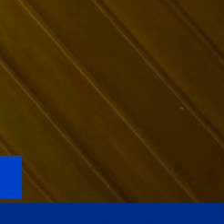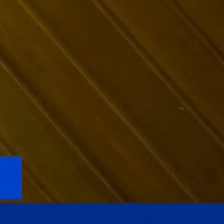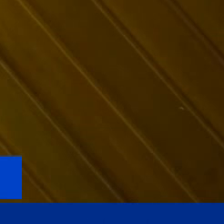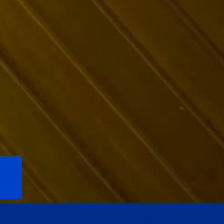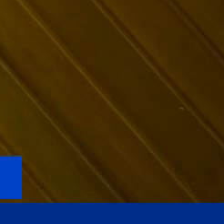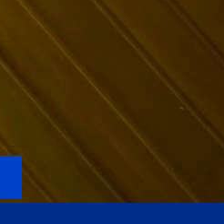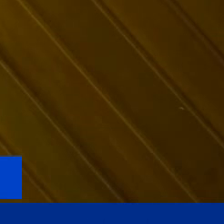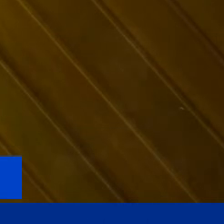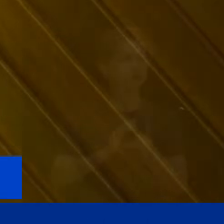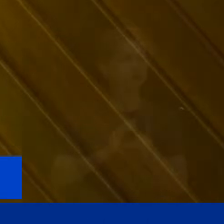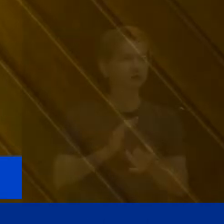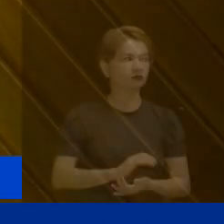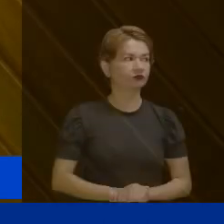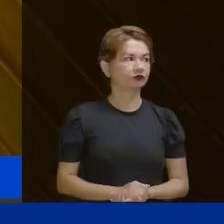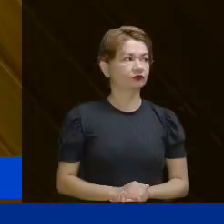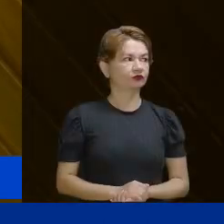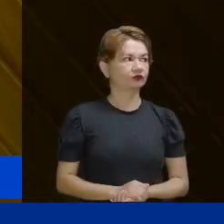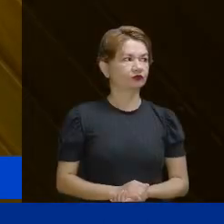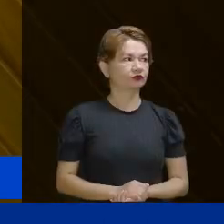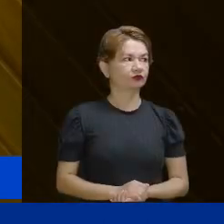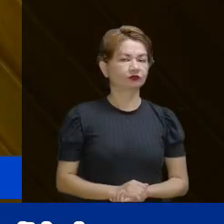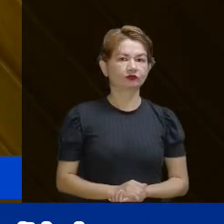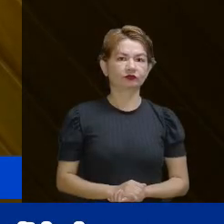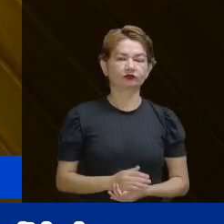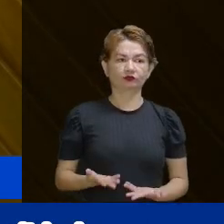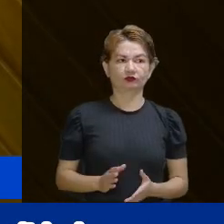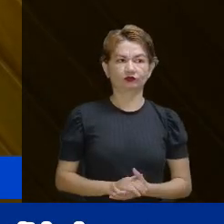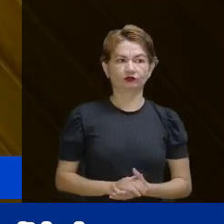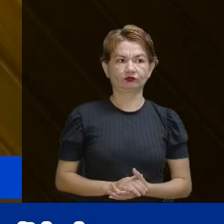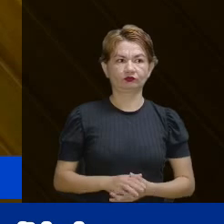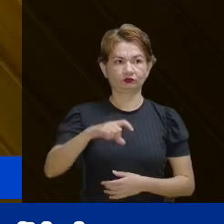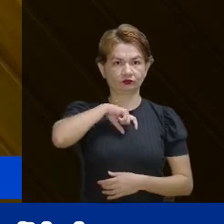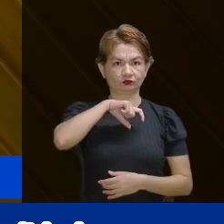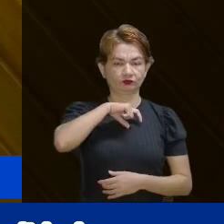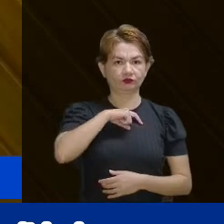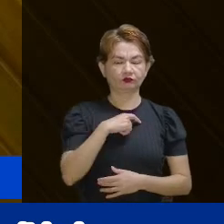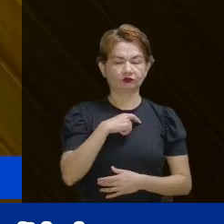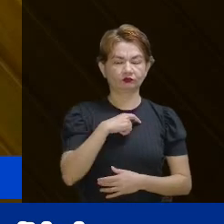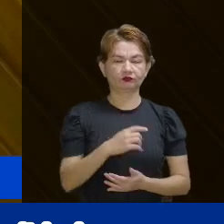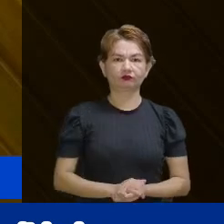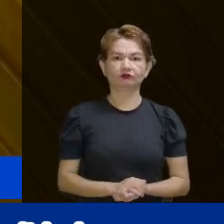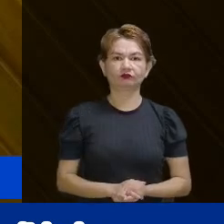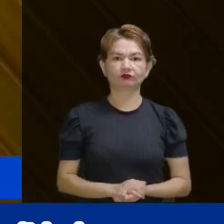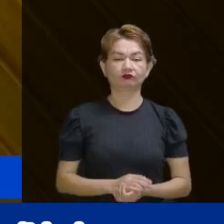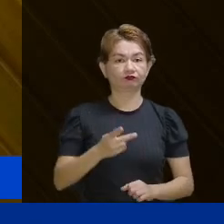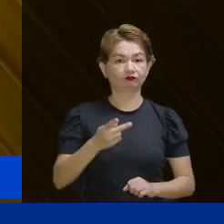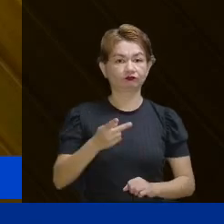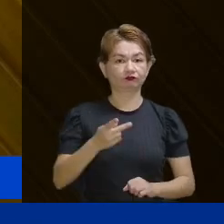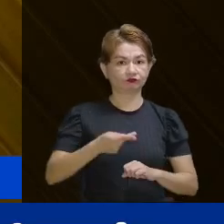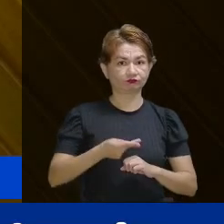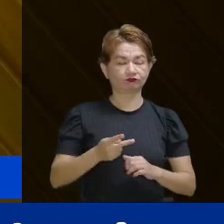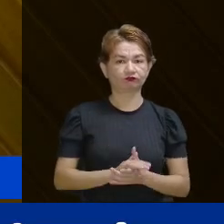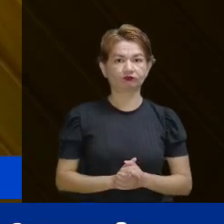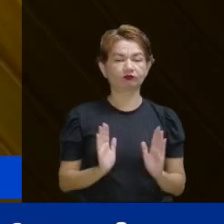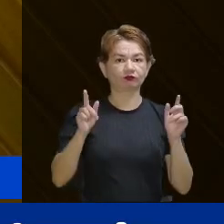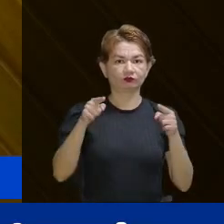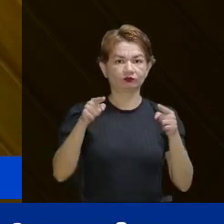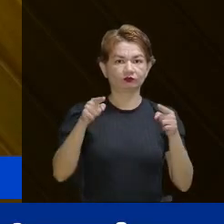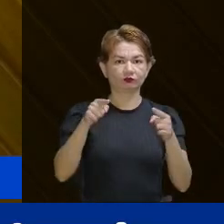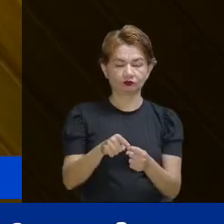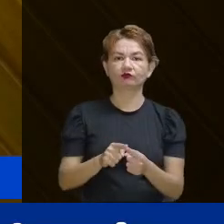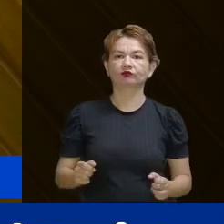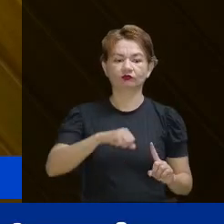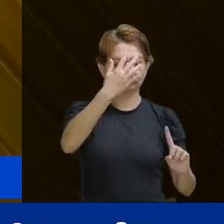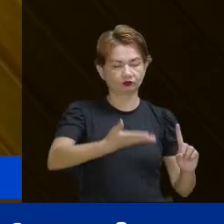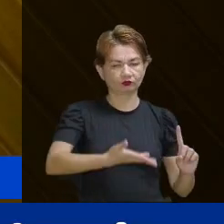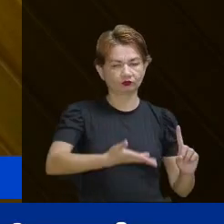do nosso canal do YouTube. A Medalha do Mérito Eleitoral é uma honraria que tem por finalidade homenagear as pessoas que,